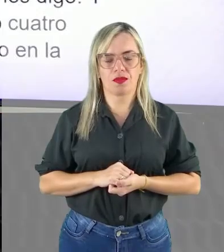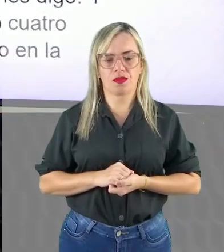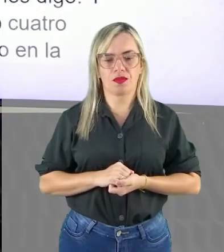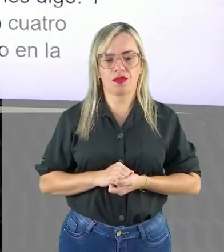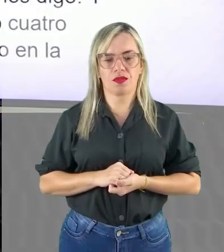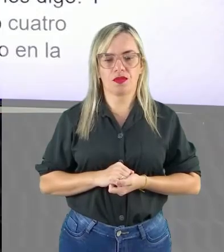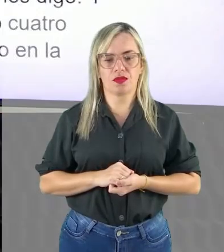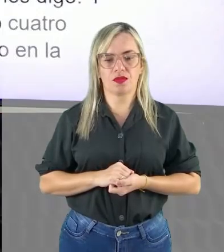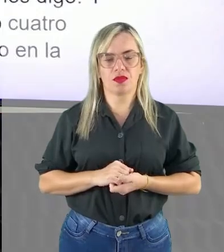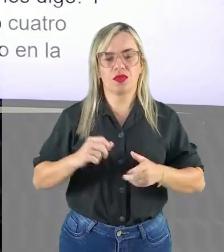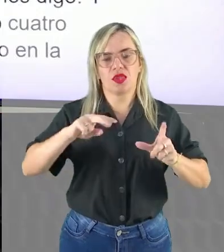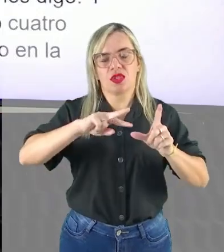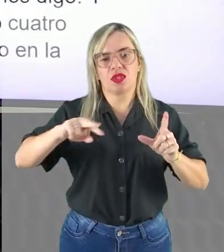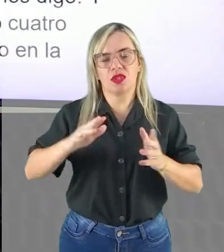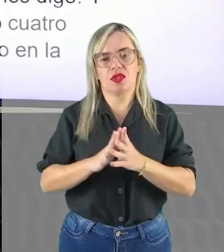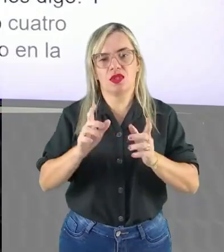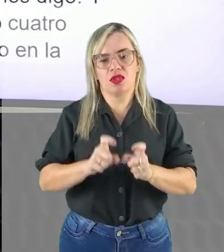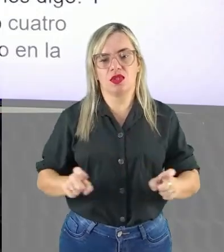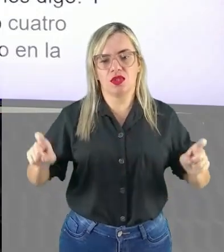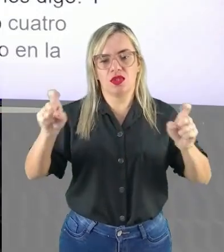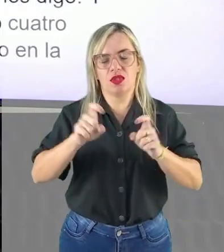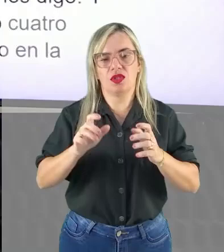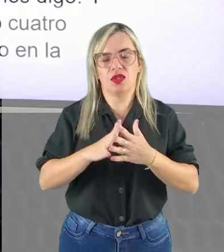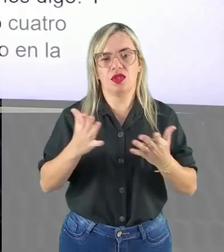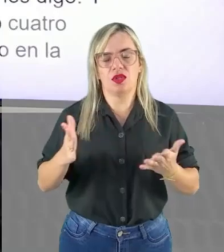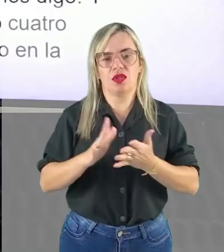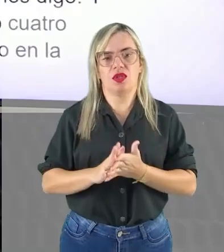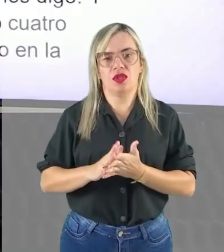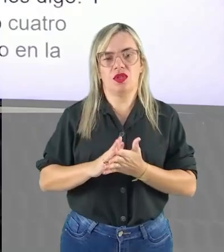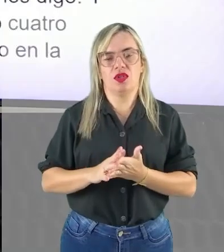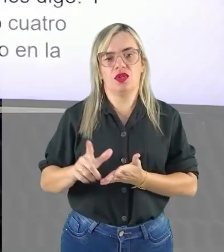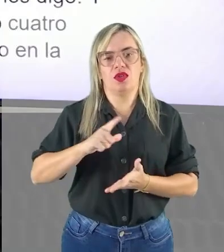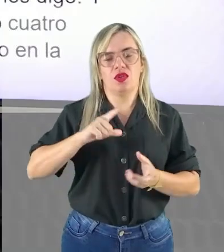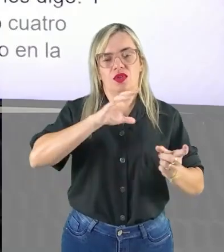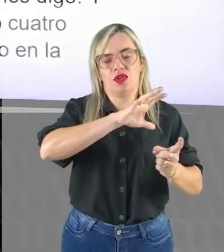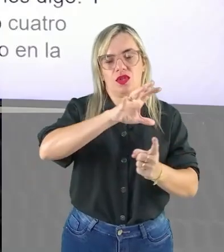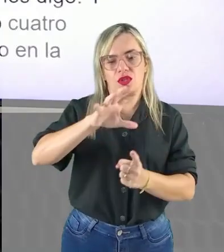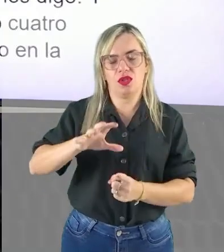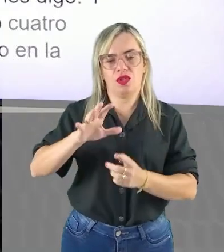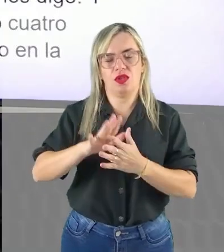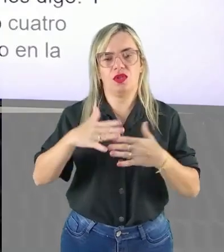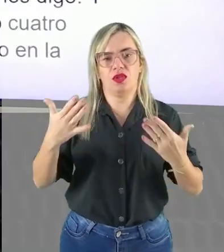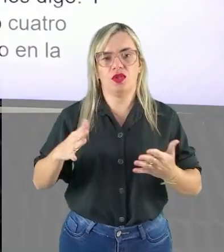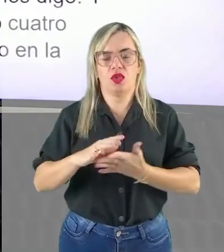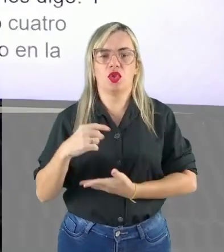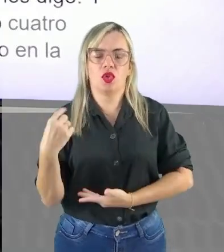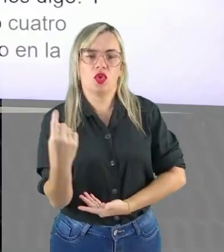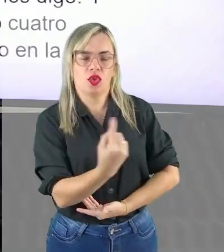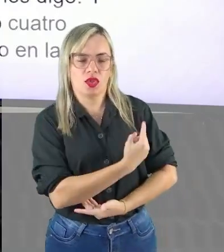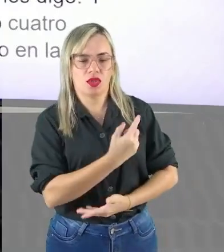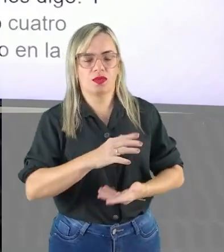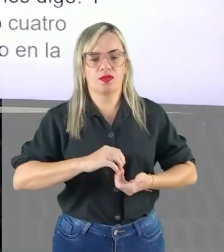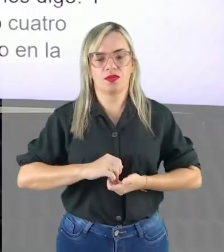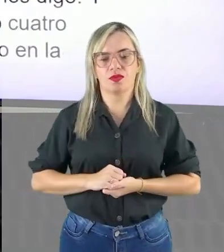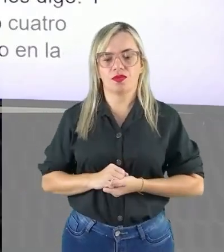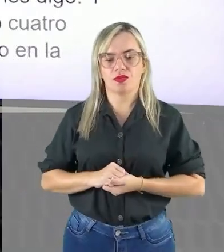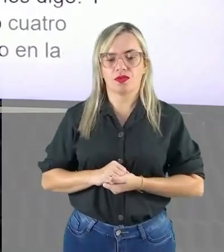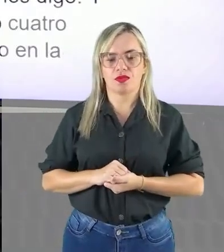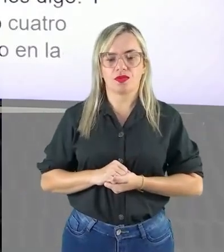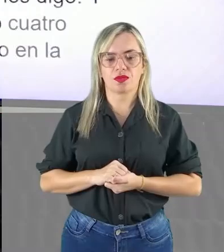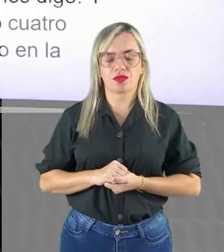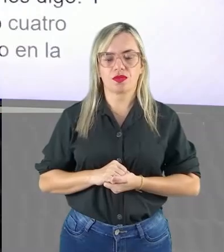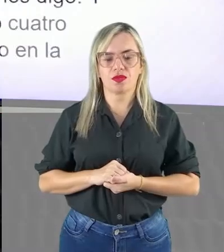nem a televisão, nem o computador, eles tiveram aí tal influência sobre nós, não é? El